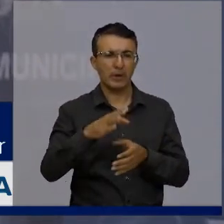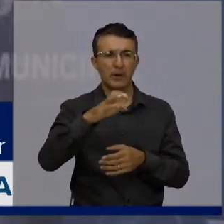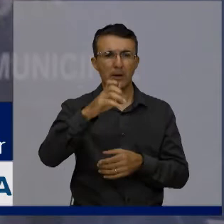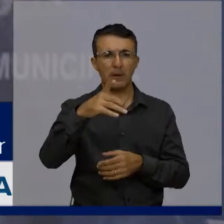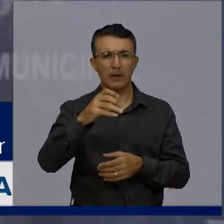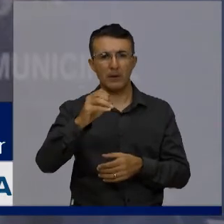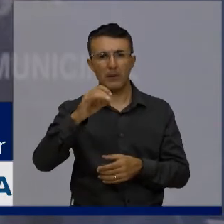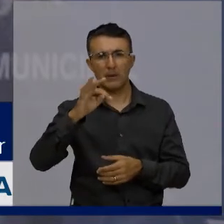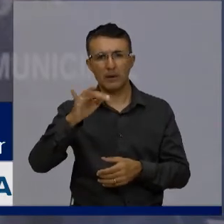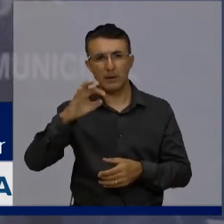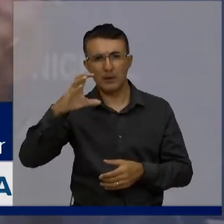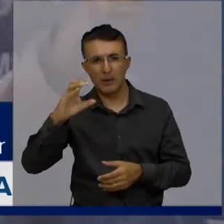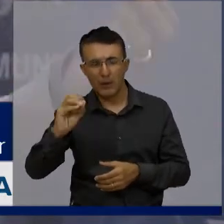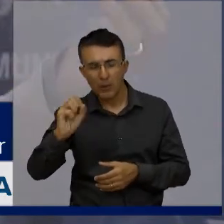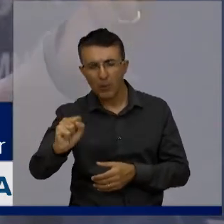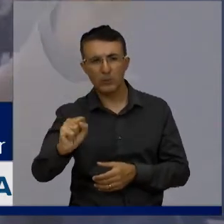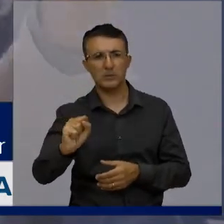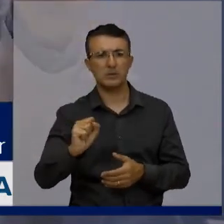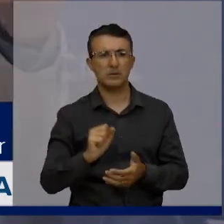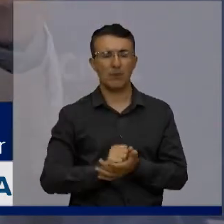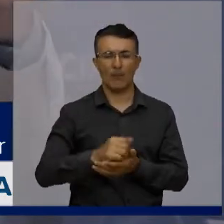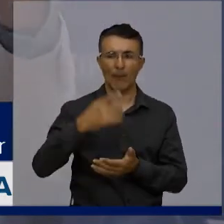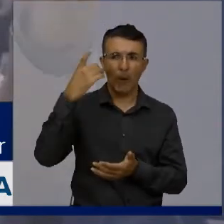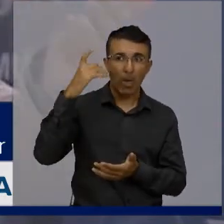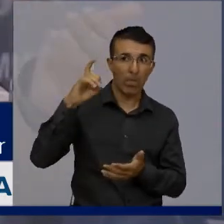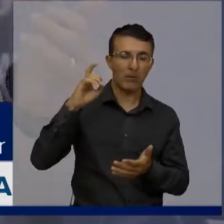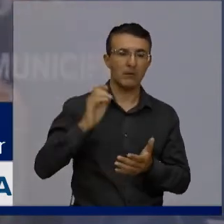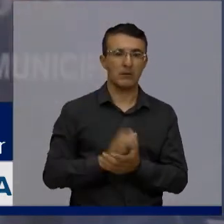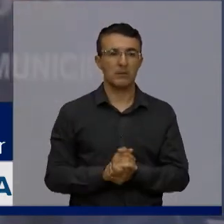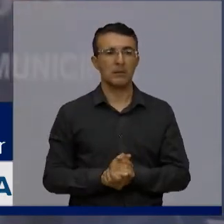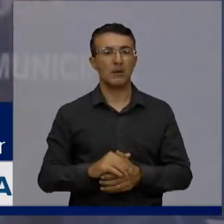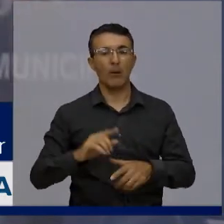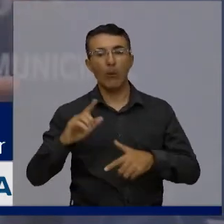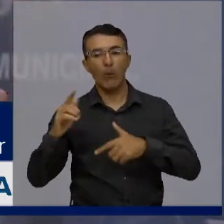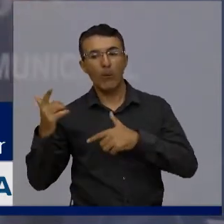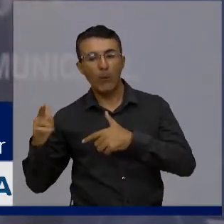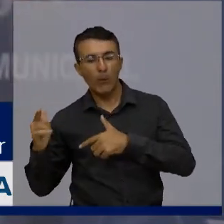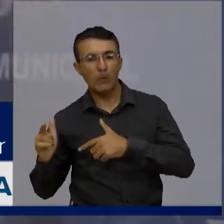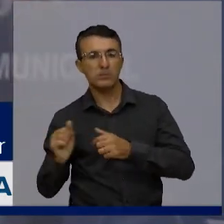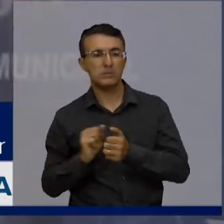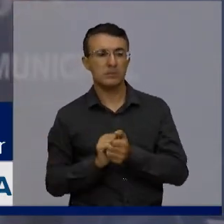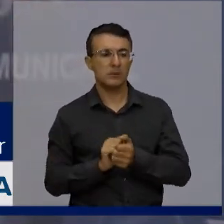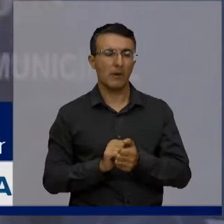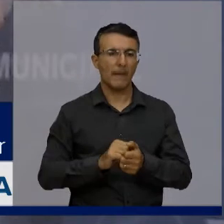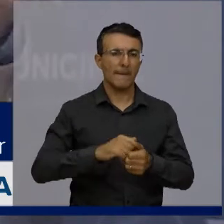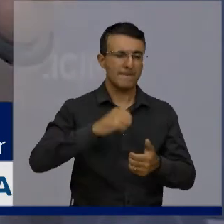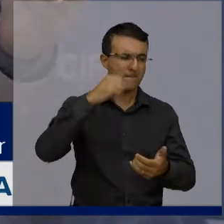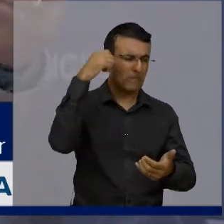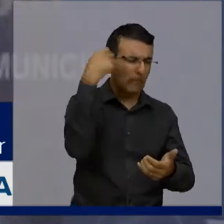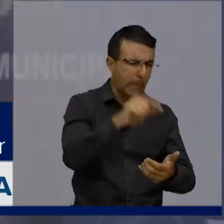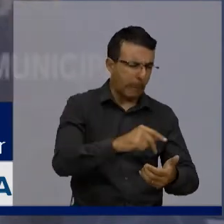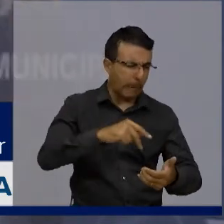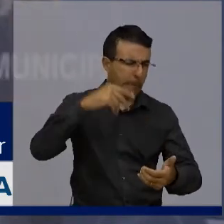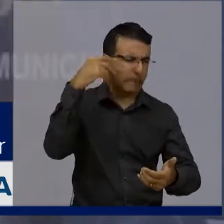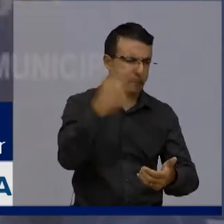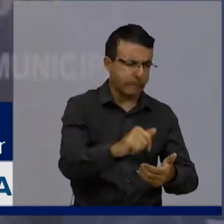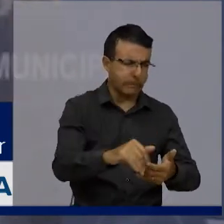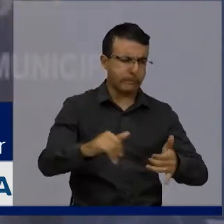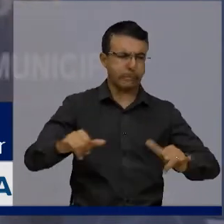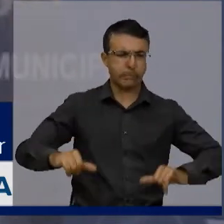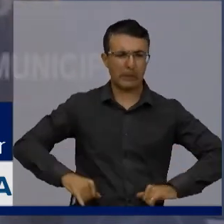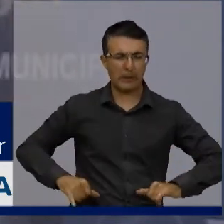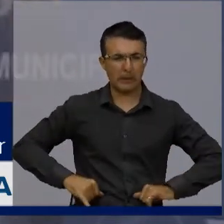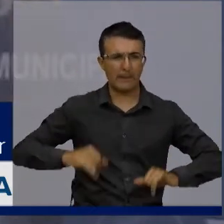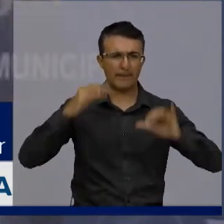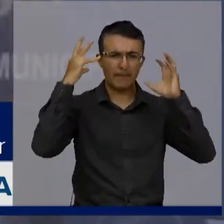ser muito crítico. Os outros também, referente a maus tratos, mas quando se fala em criação, nem venda de animais